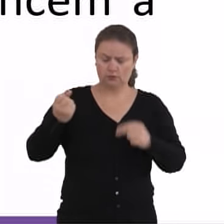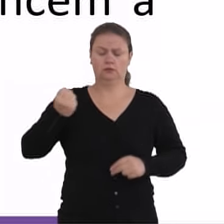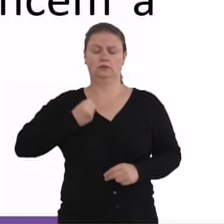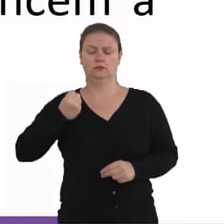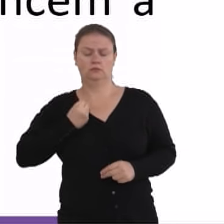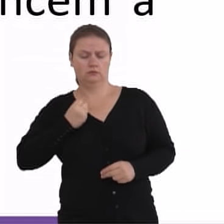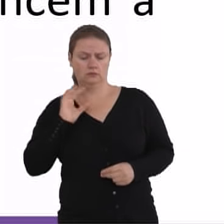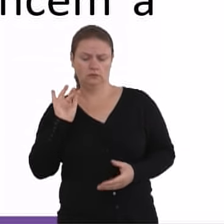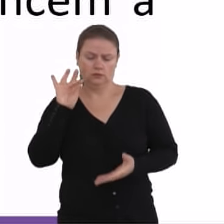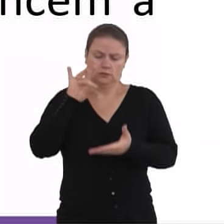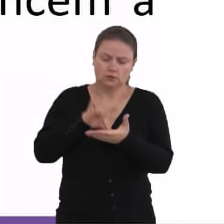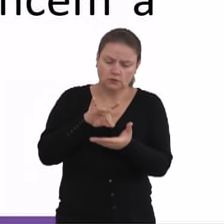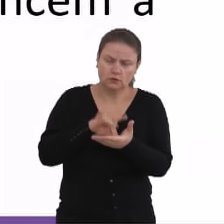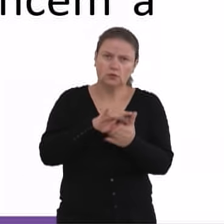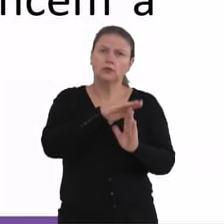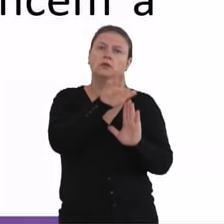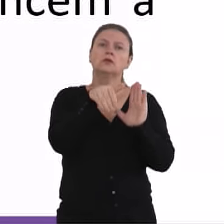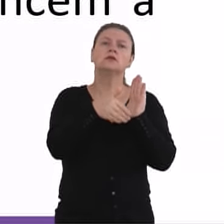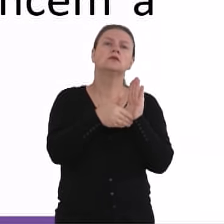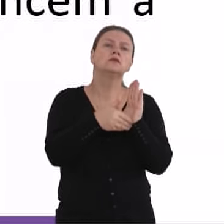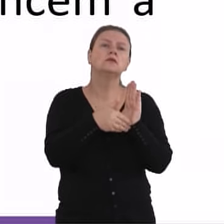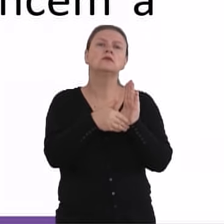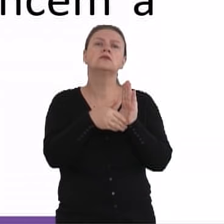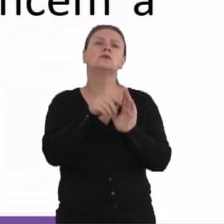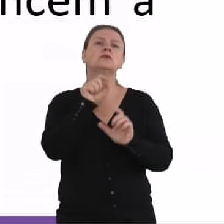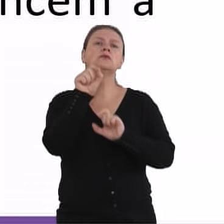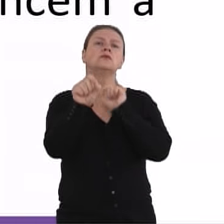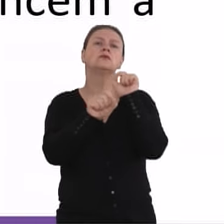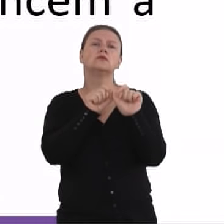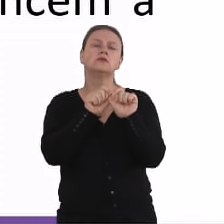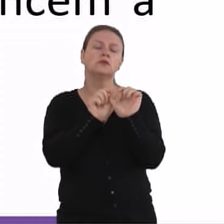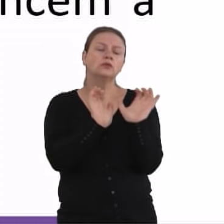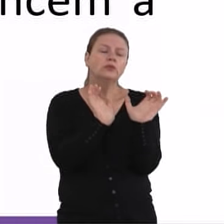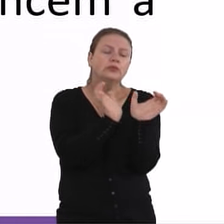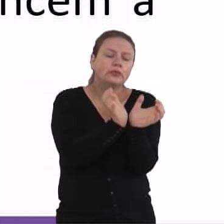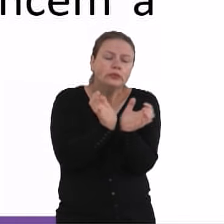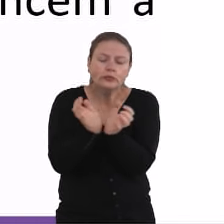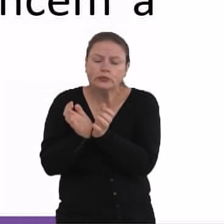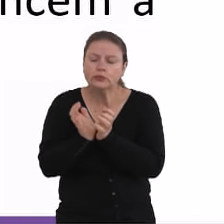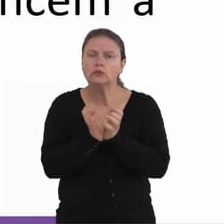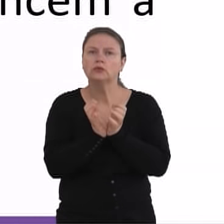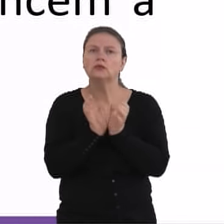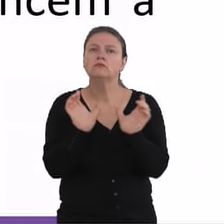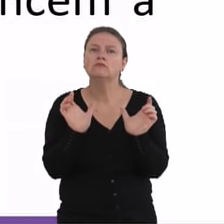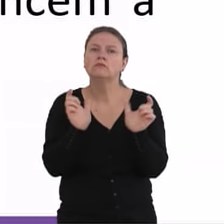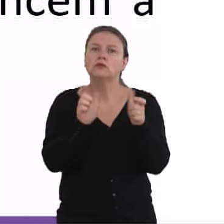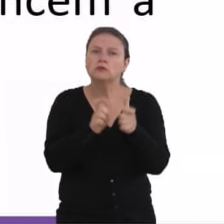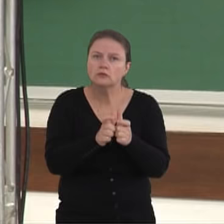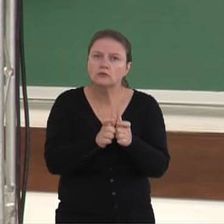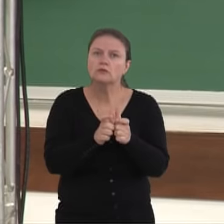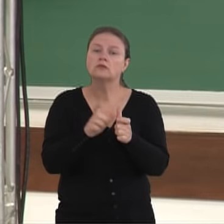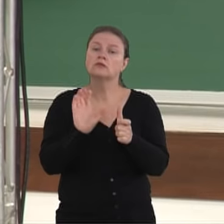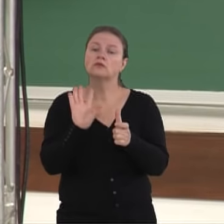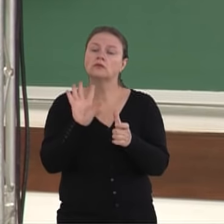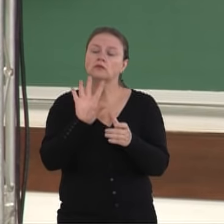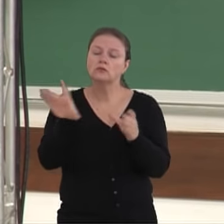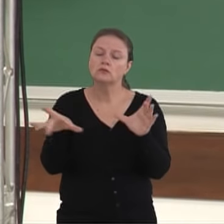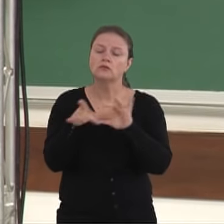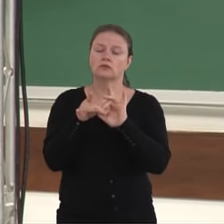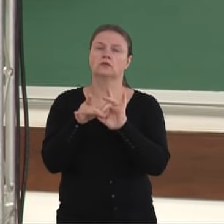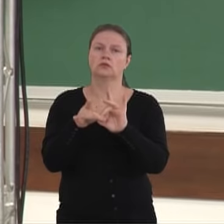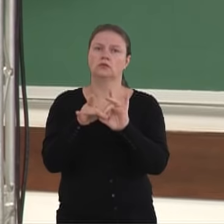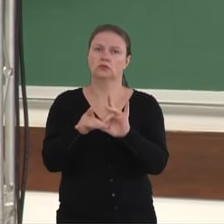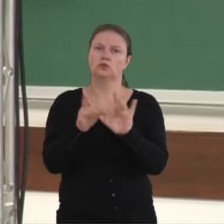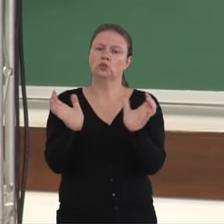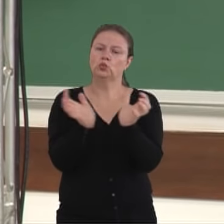dos racionais e dos irracionais, eles são subconjuntos dos números reais, ou seja, eles estão dentro do conjunto